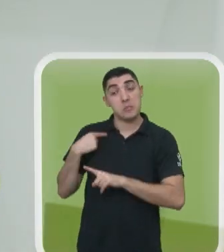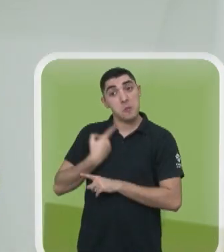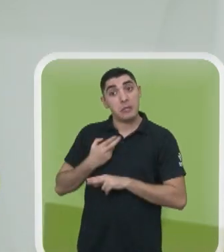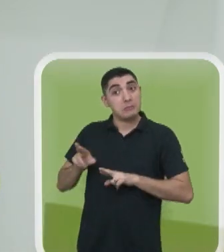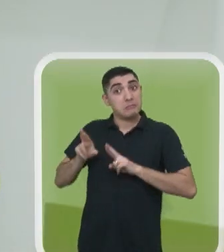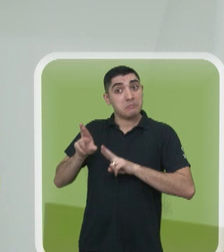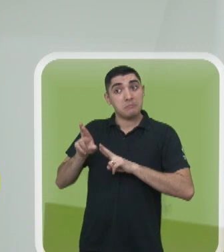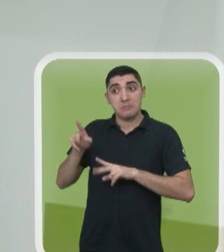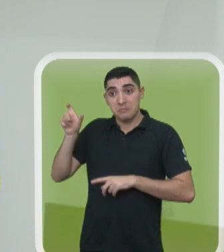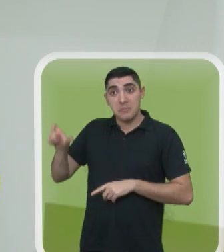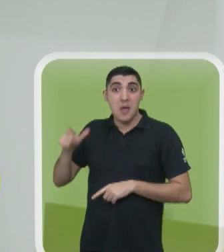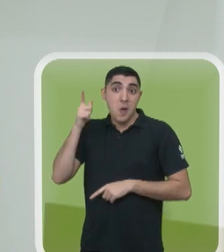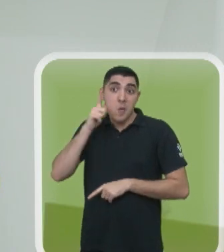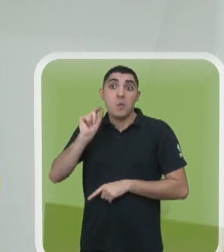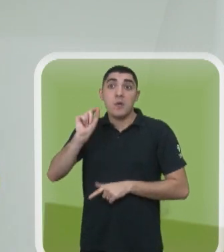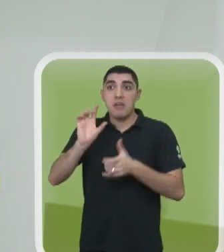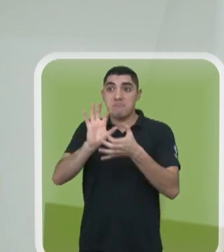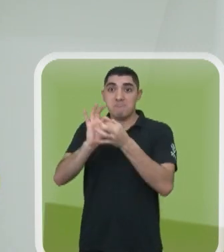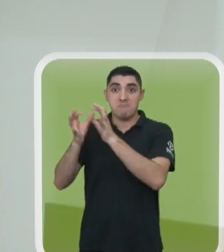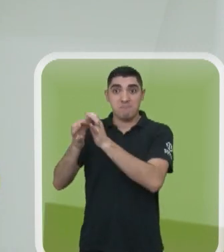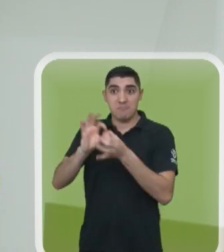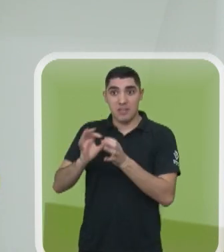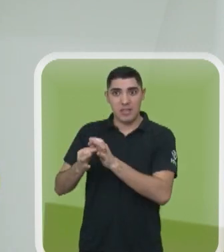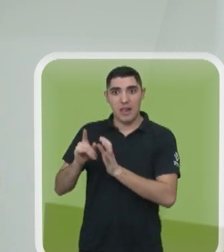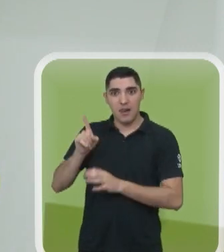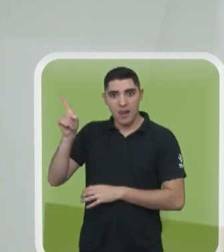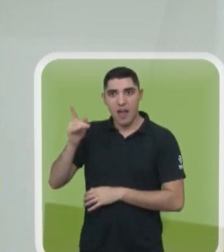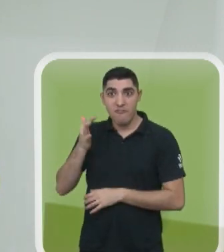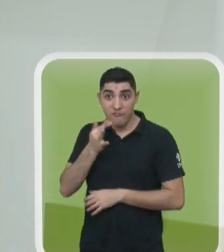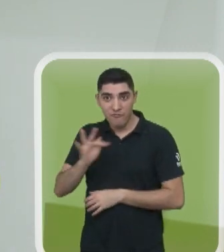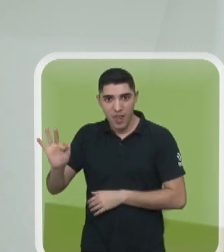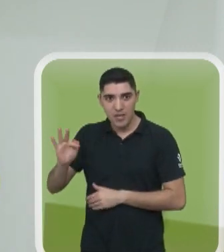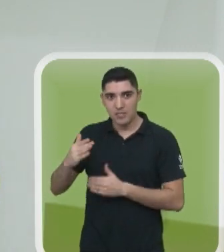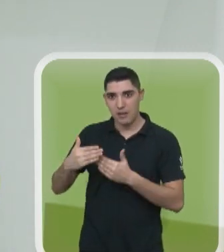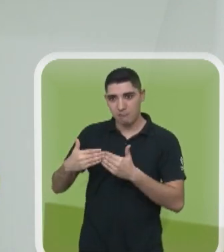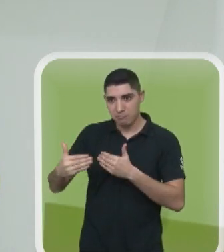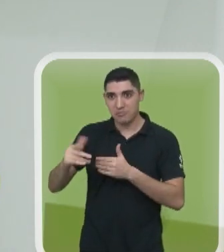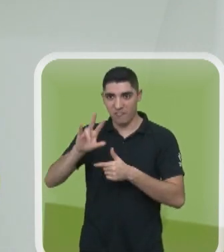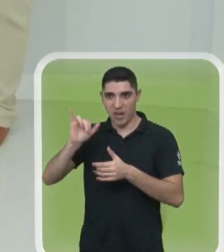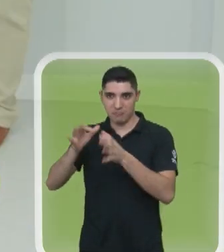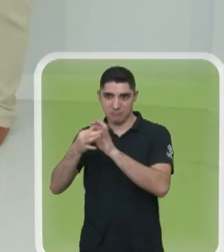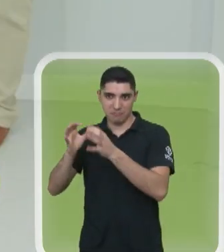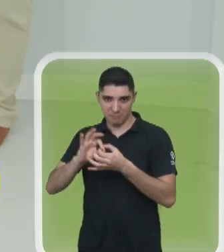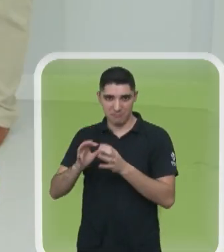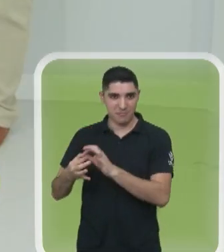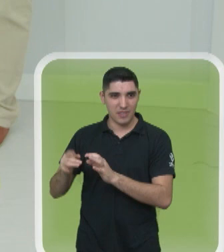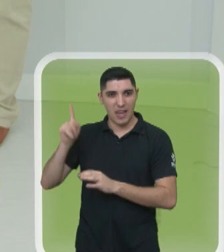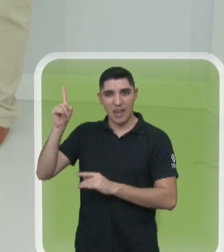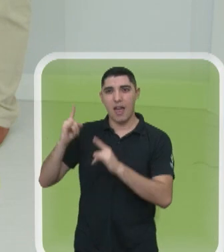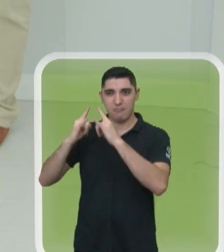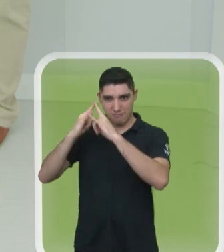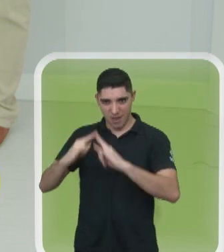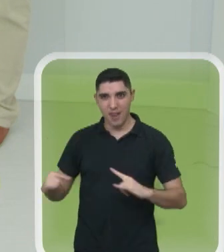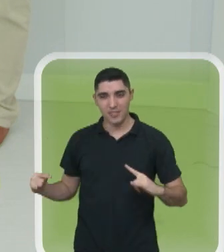quem sabe, aí numa Olimpíada, sem Paris, né, agora, Olimpíada, próxima Olimpíada, então, quem sabe, né, está